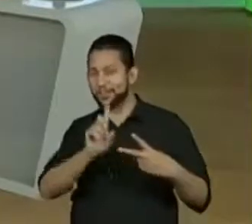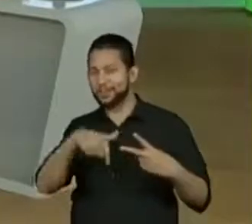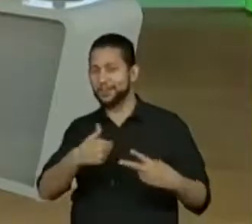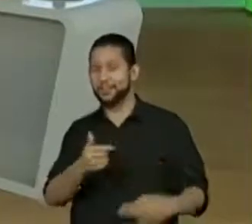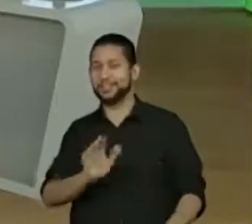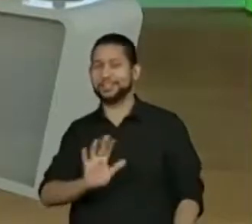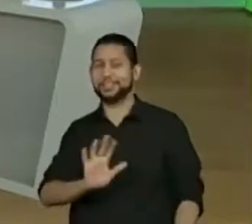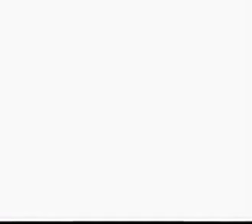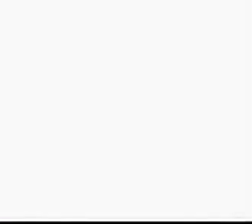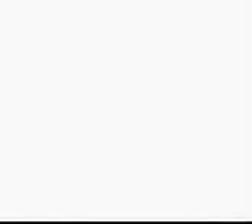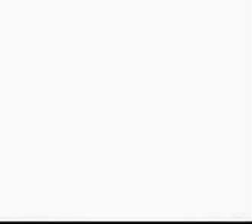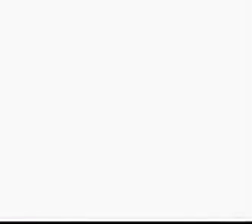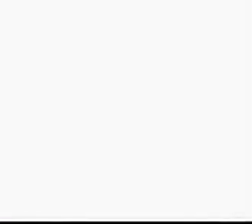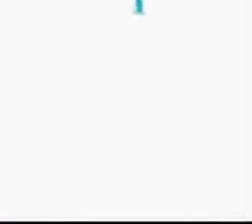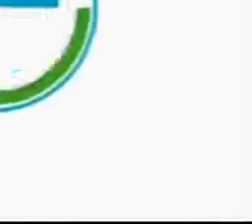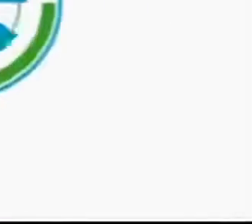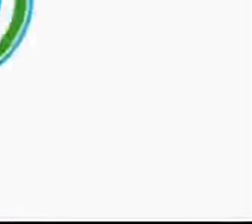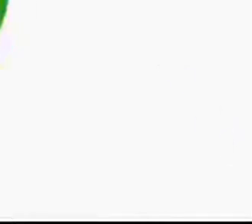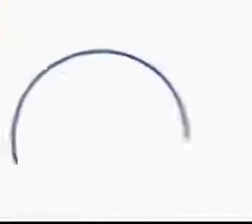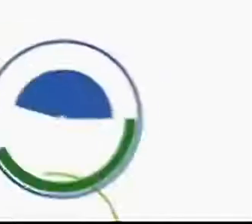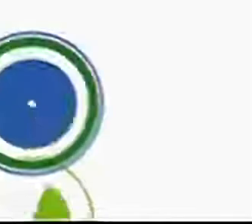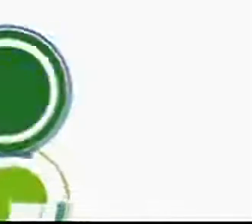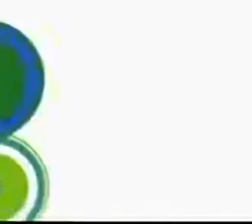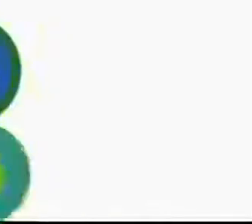tchau E aí